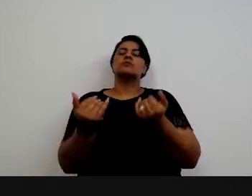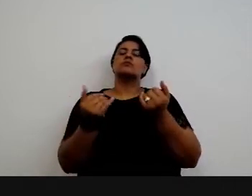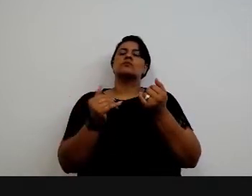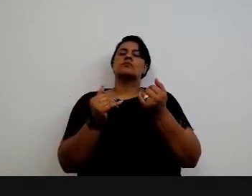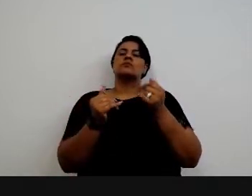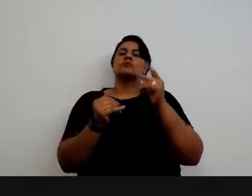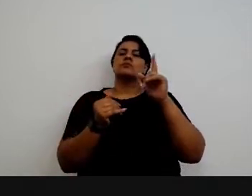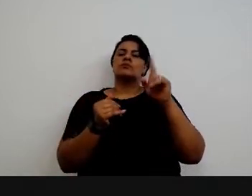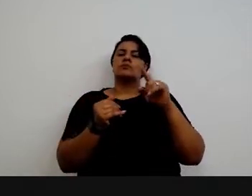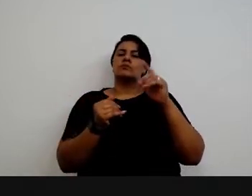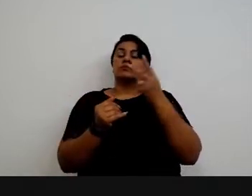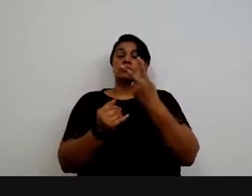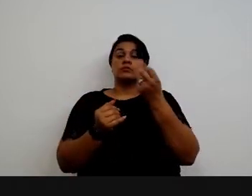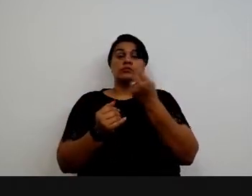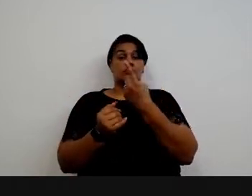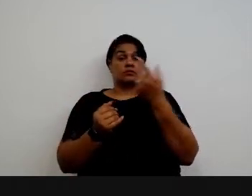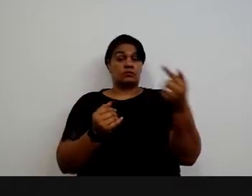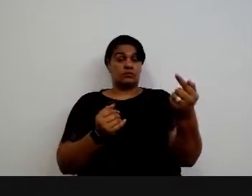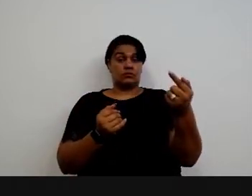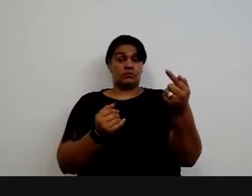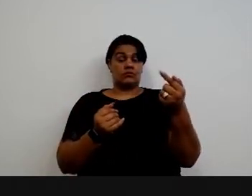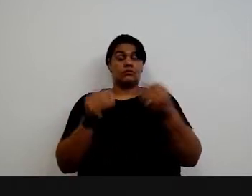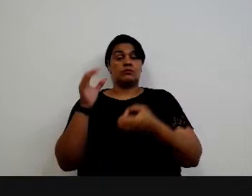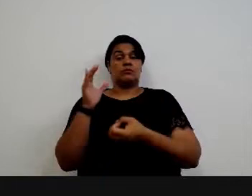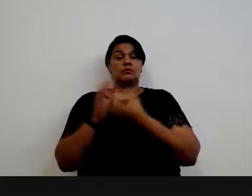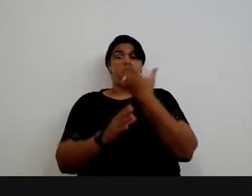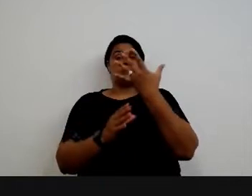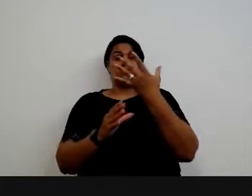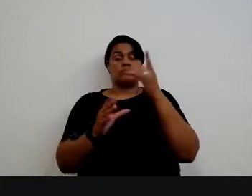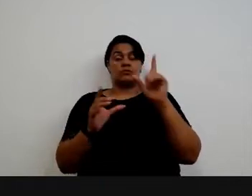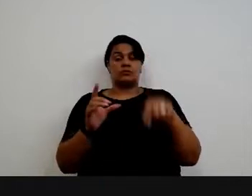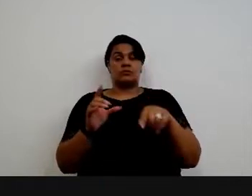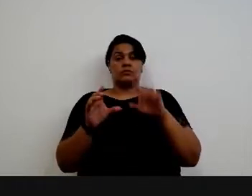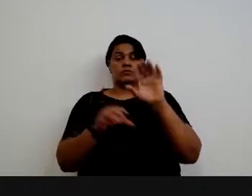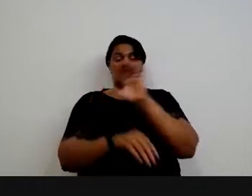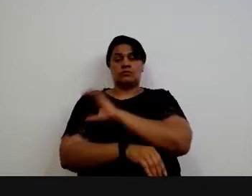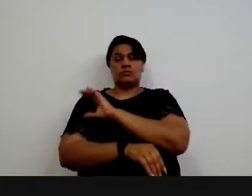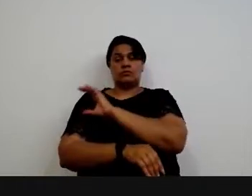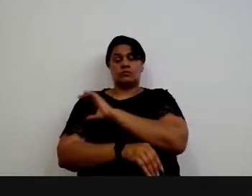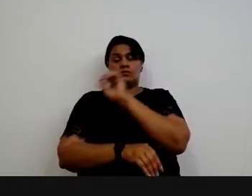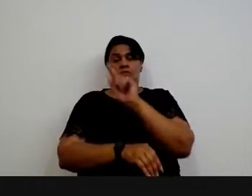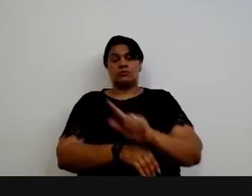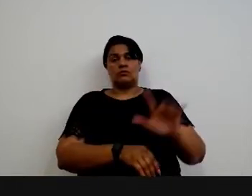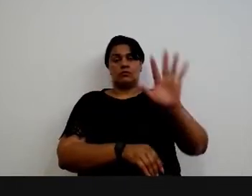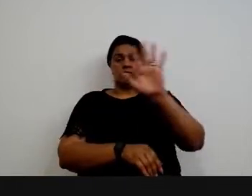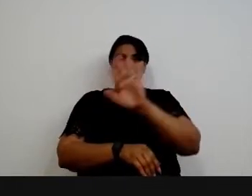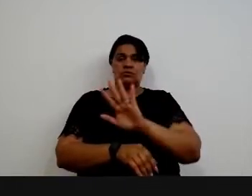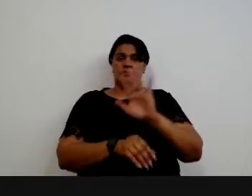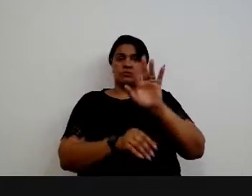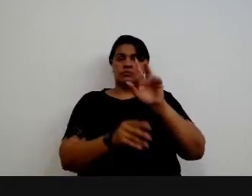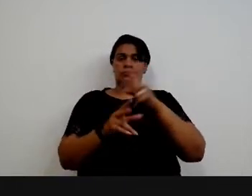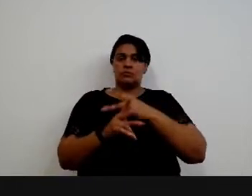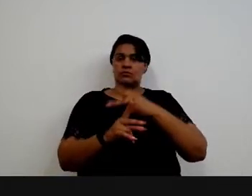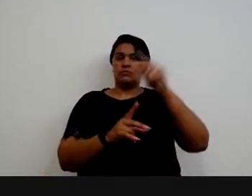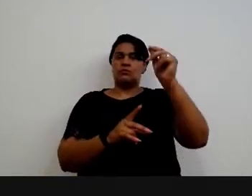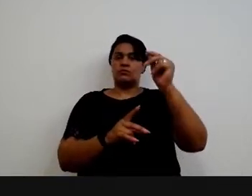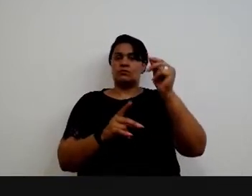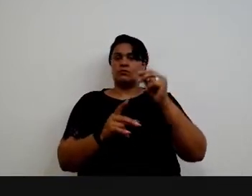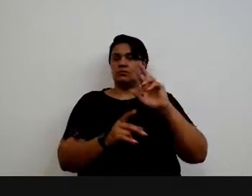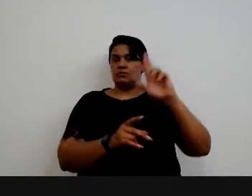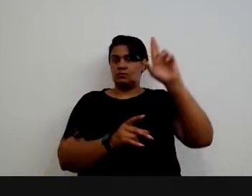em 2017. É cofundador e coordenador geral do Vem Ser